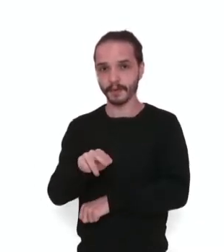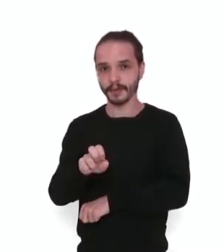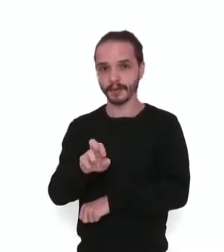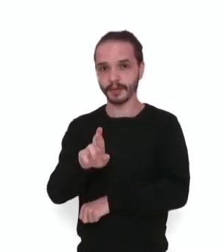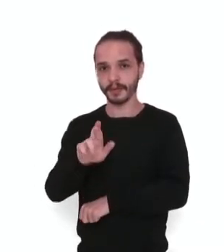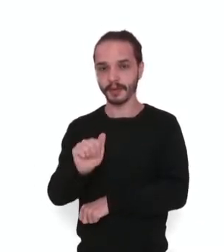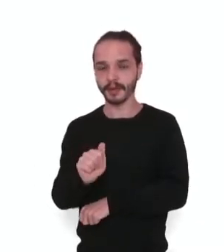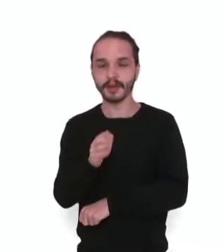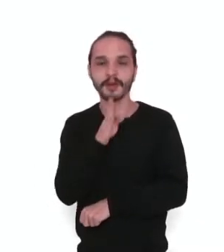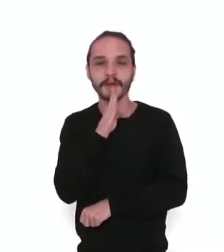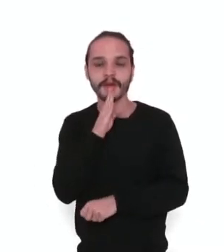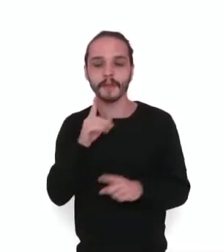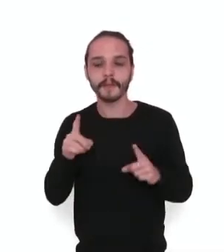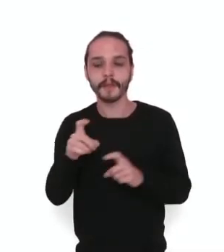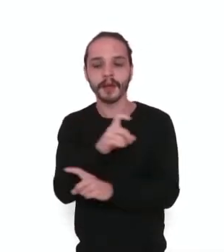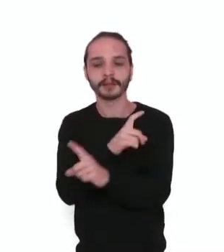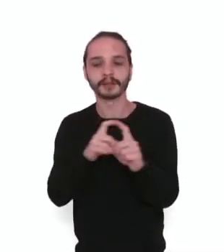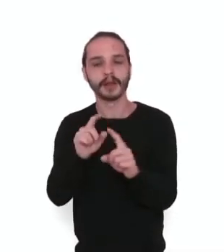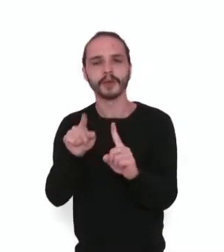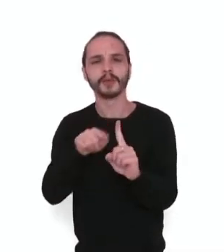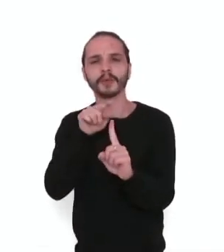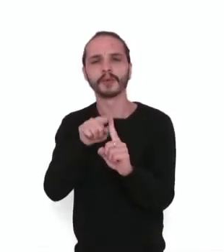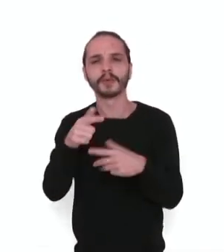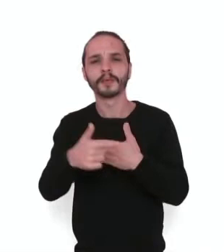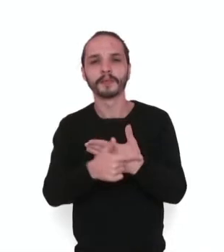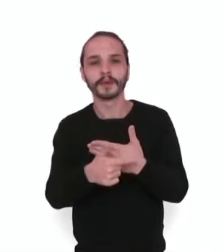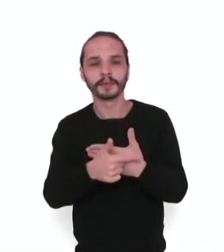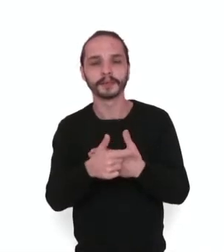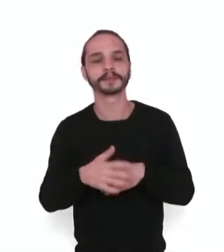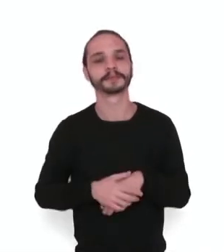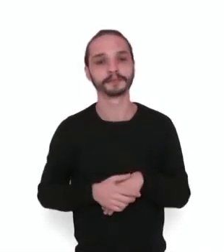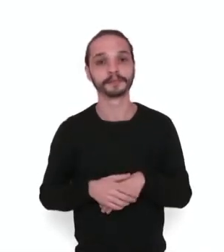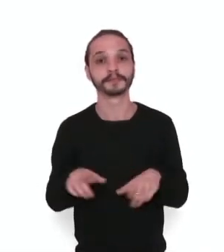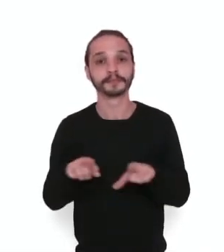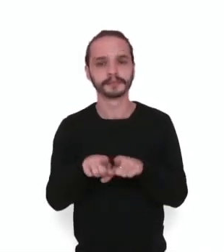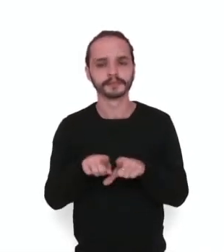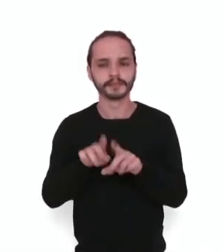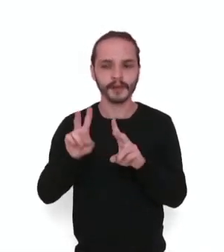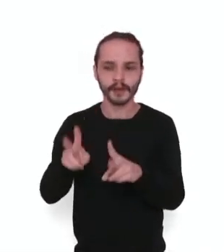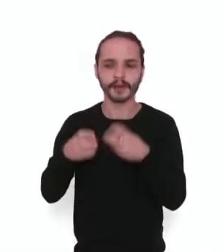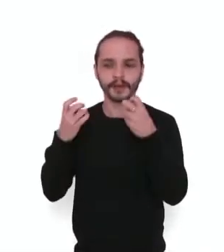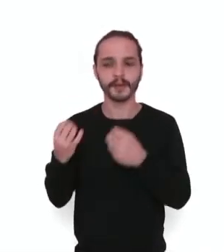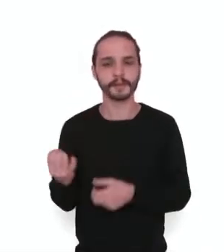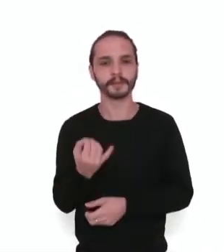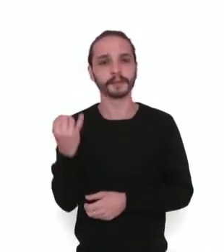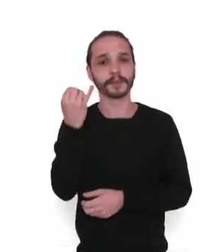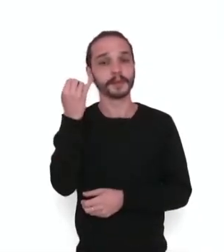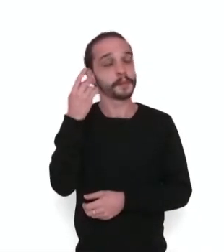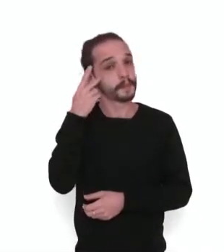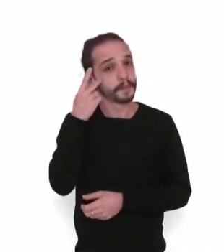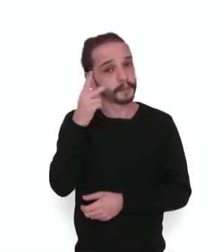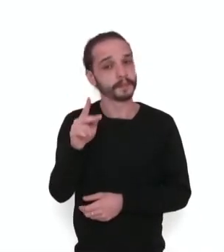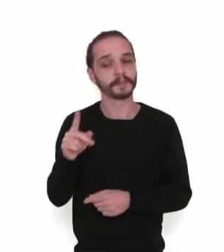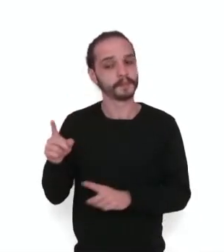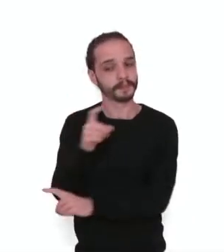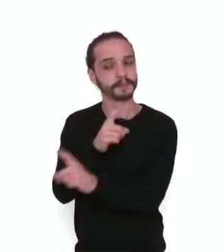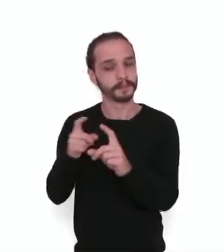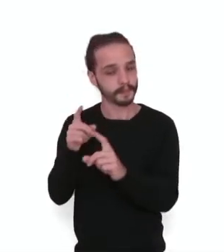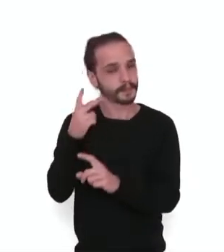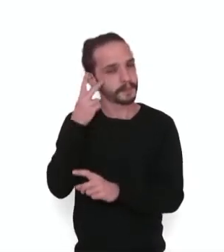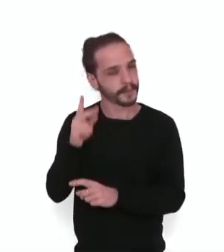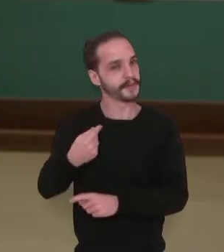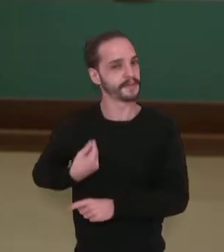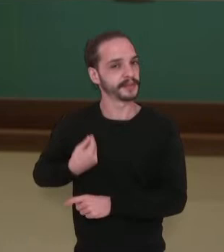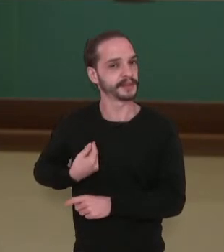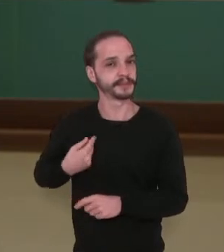suas diferentes funções. Reconhecer a importância das bactérias para a vida.